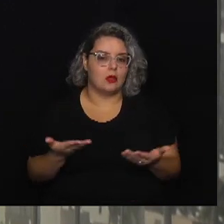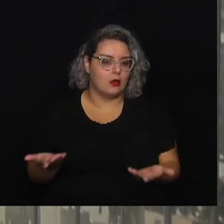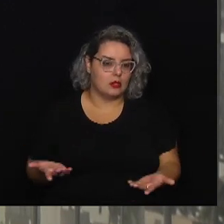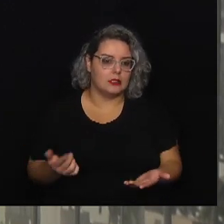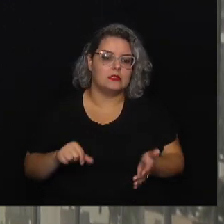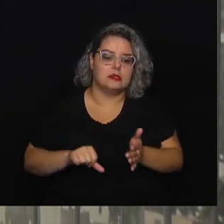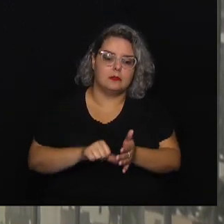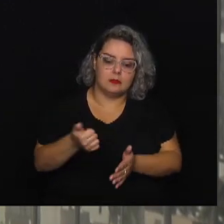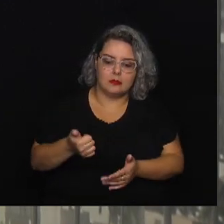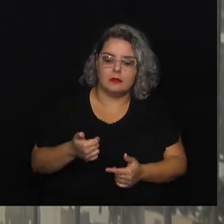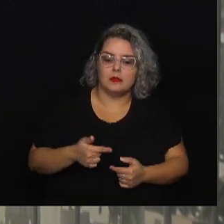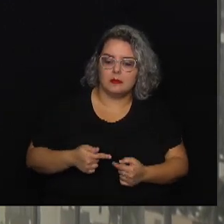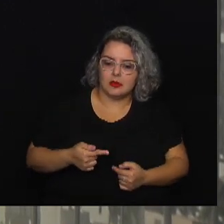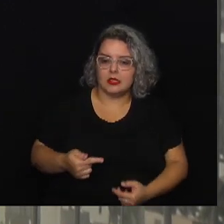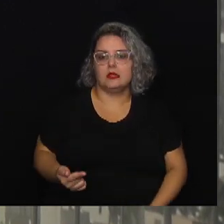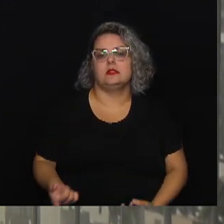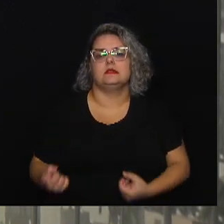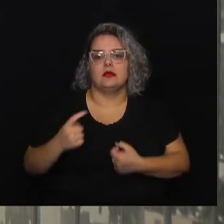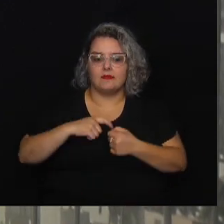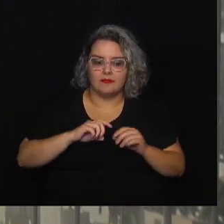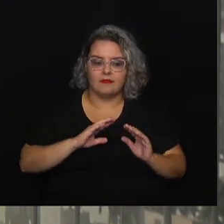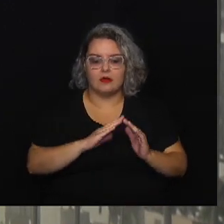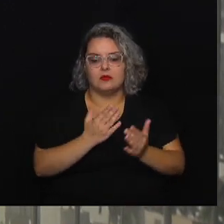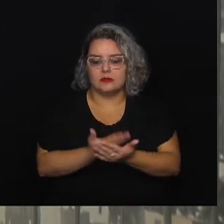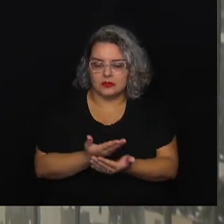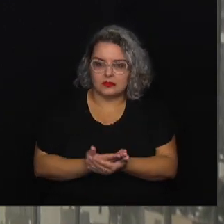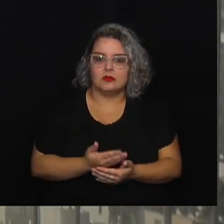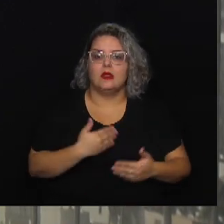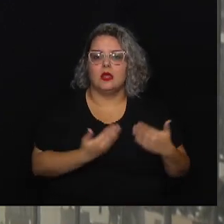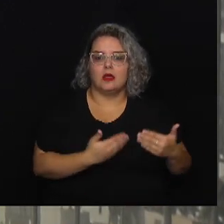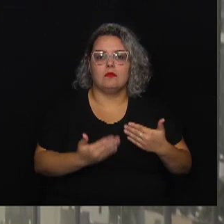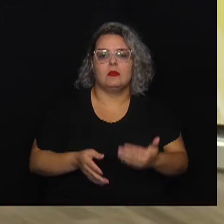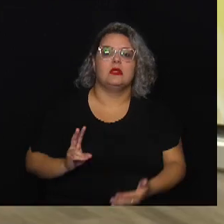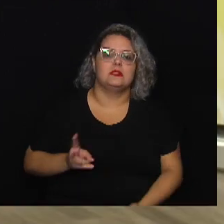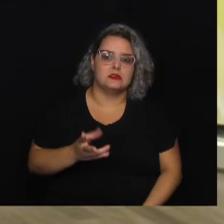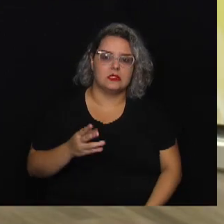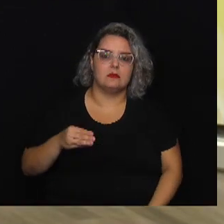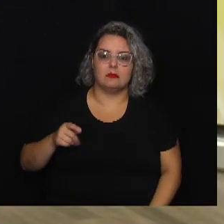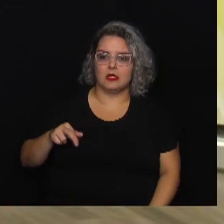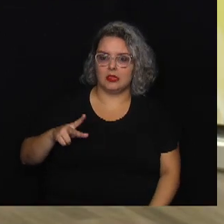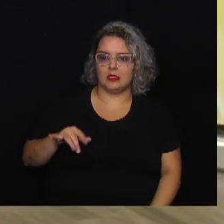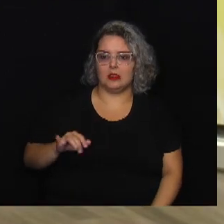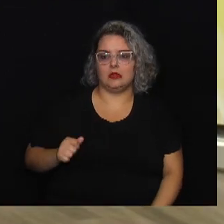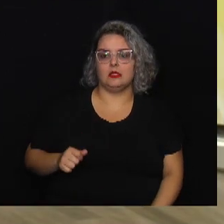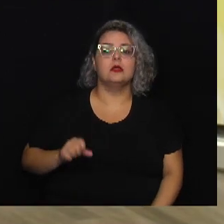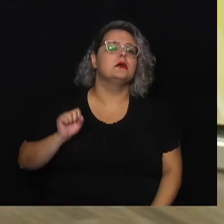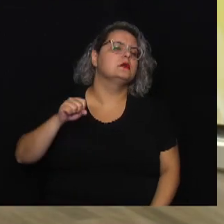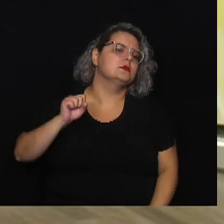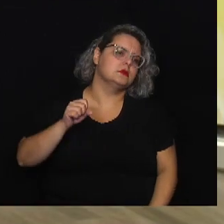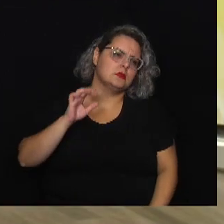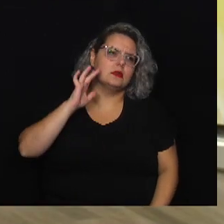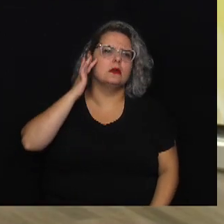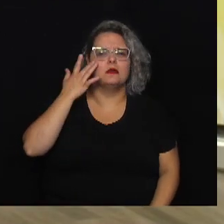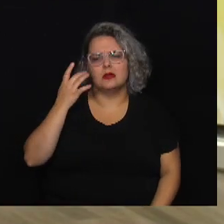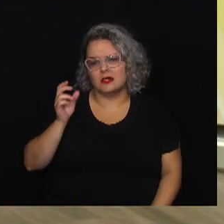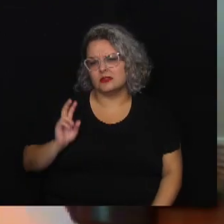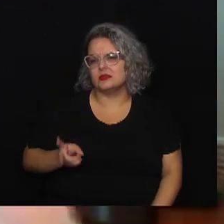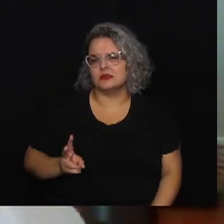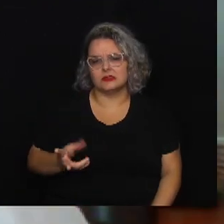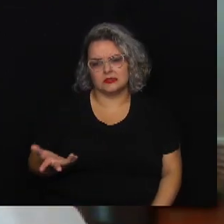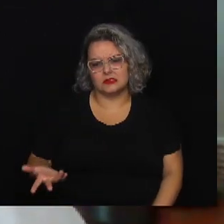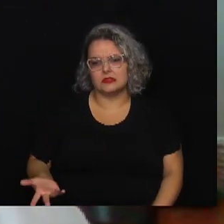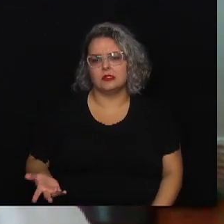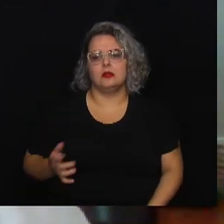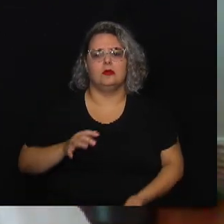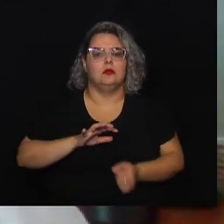semana, que é esse retorno às aulas. Isso é um processo contínuo, Maria da Paz? Sim, acho que sempre, com